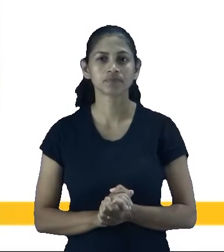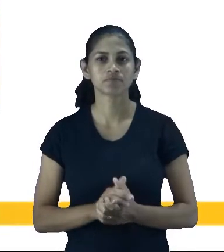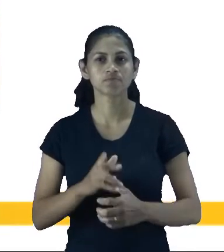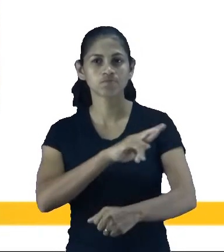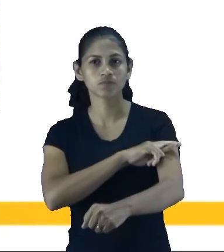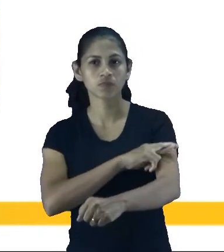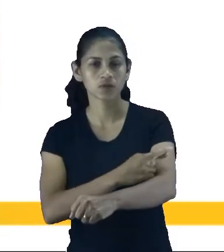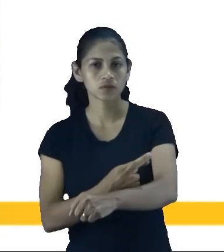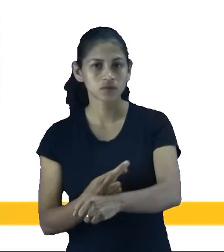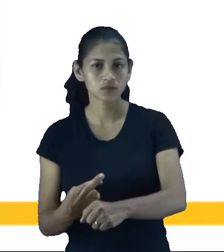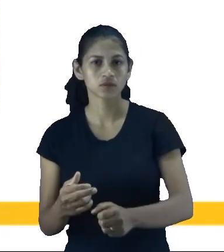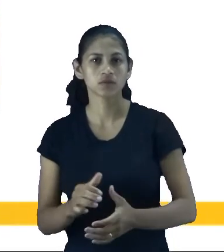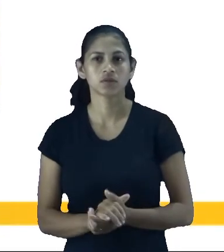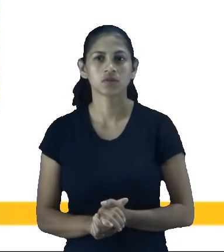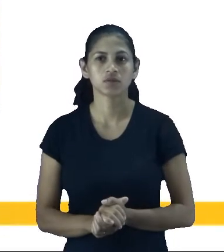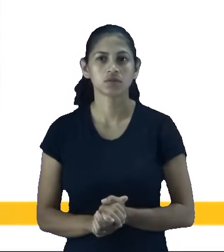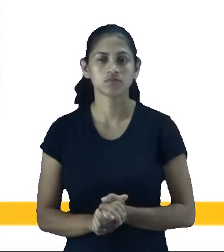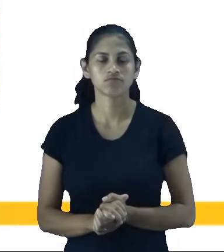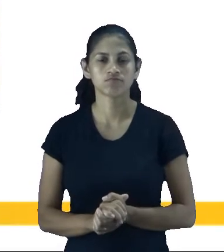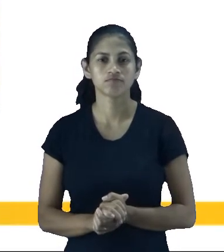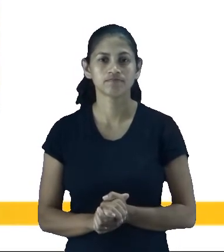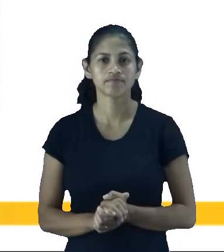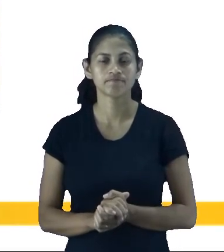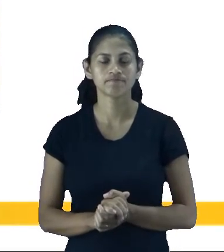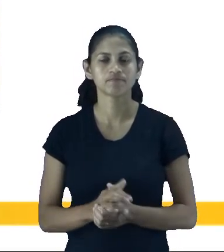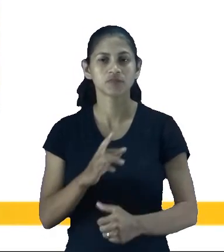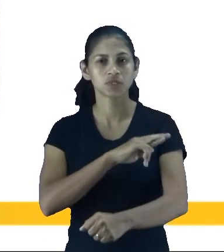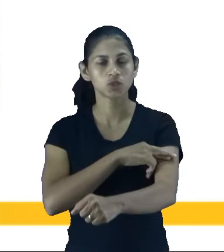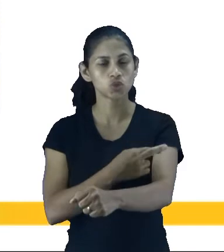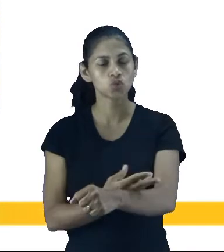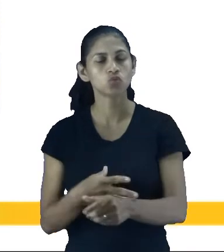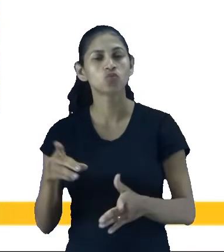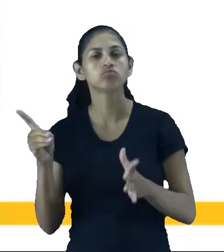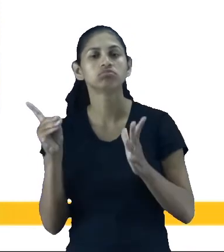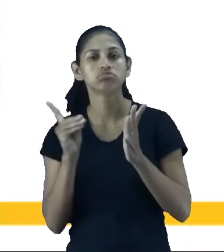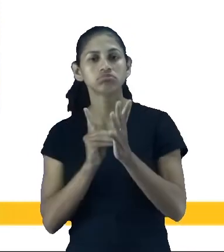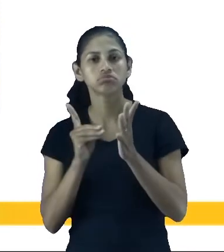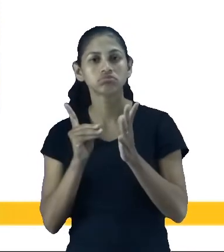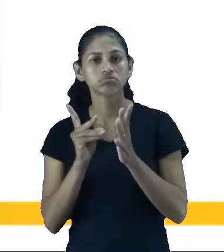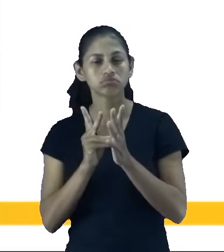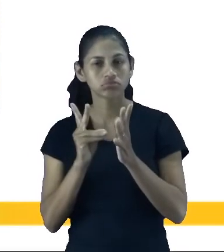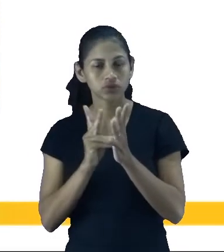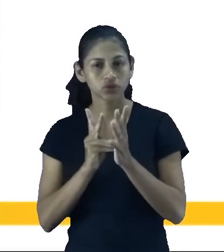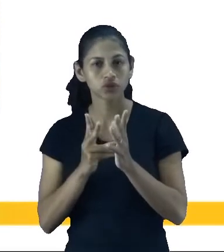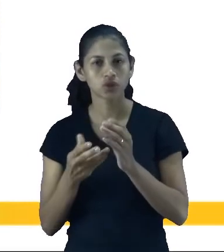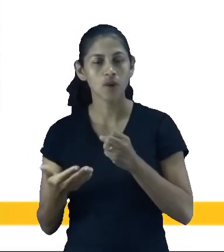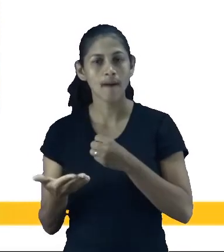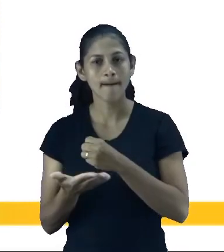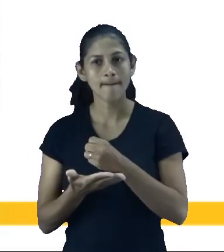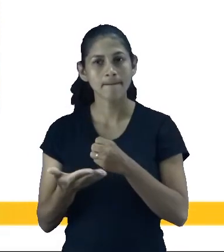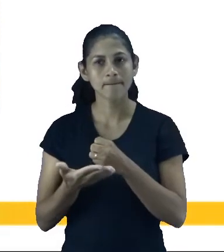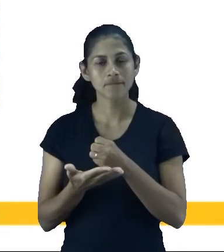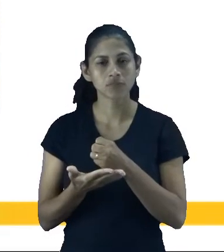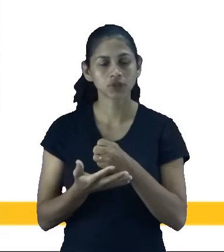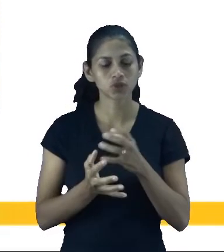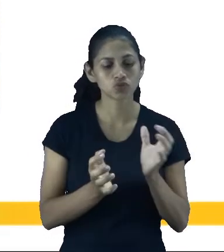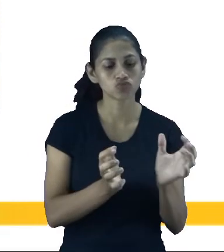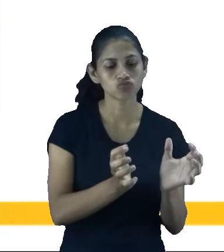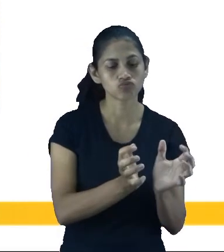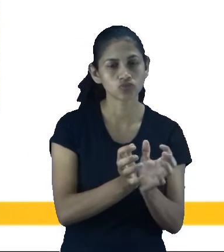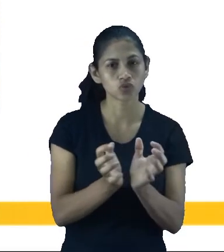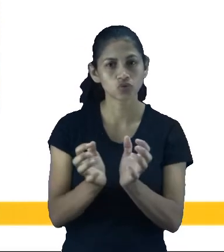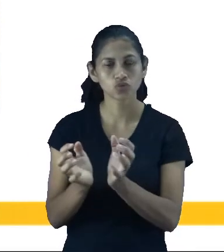A religião. A religião indígena, baseada em conjunto de mitos